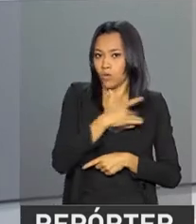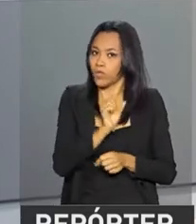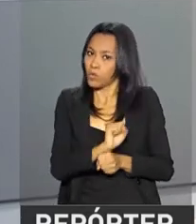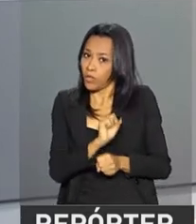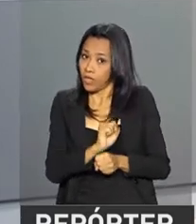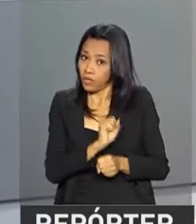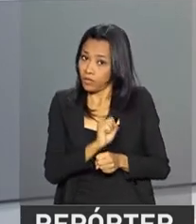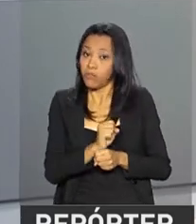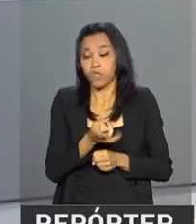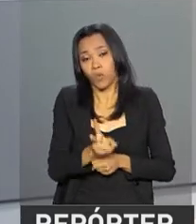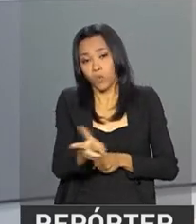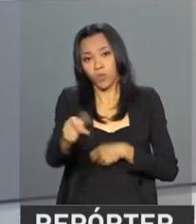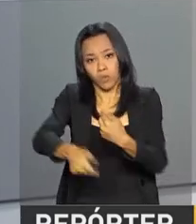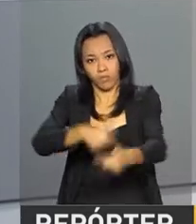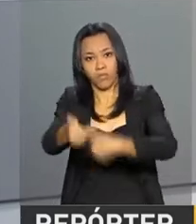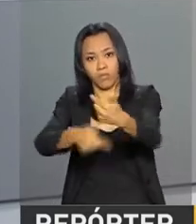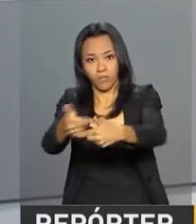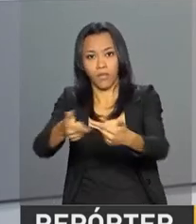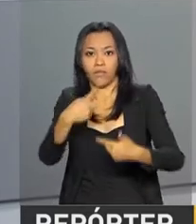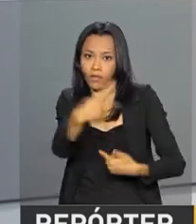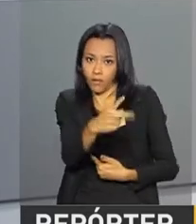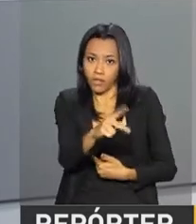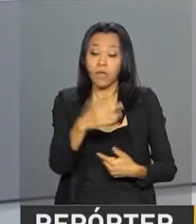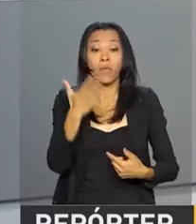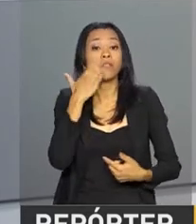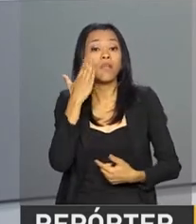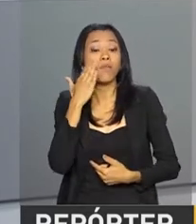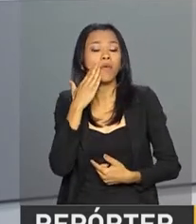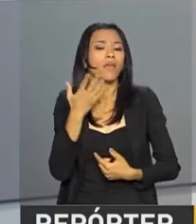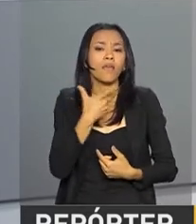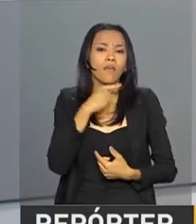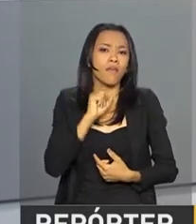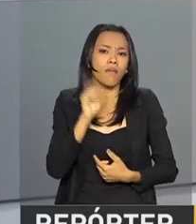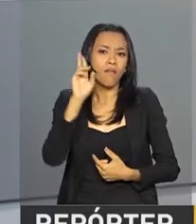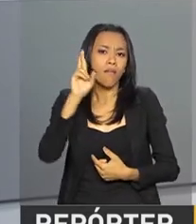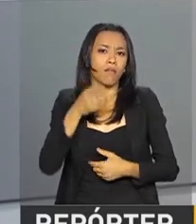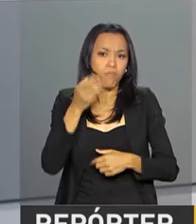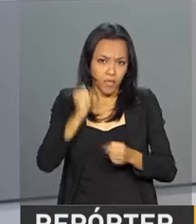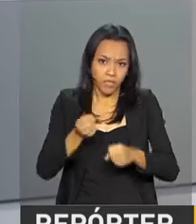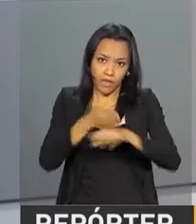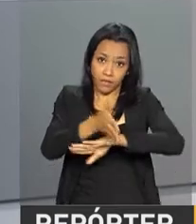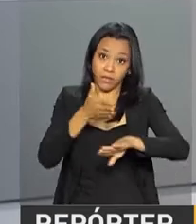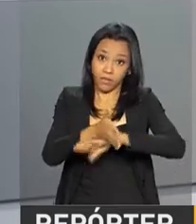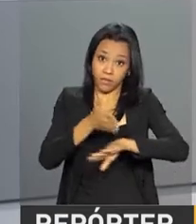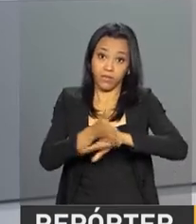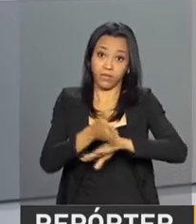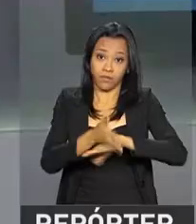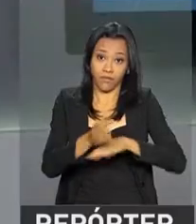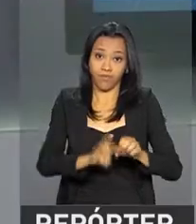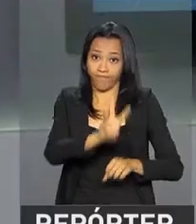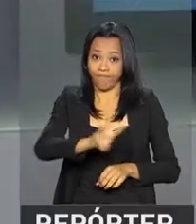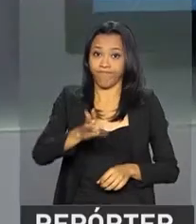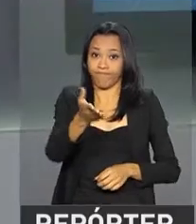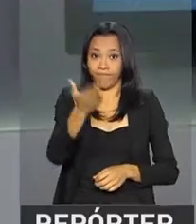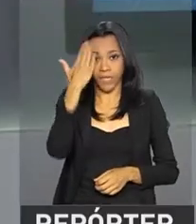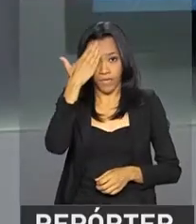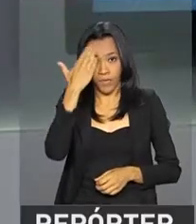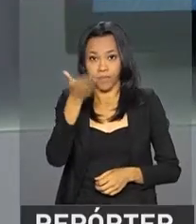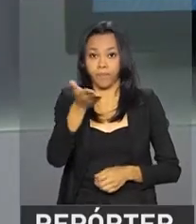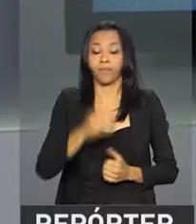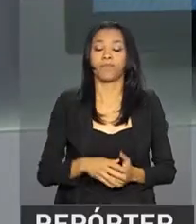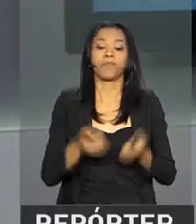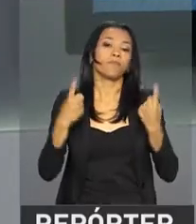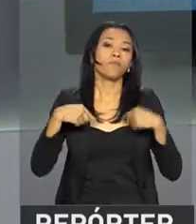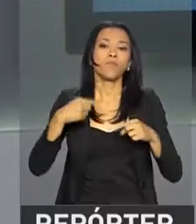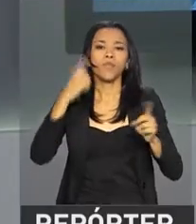a assistência regular para consultar a situação dos planos os consumidores devem acessar o site da agência uma